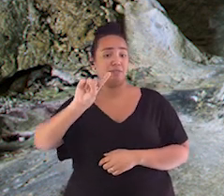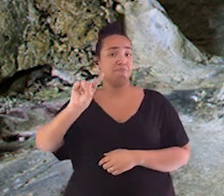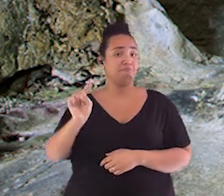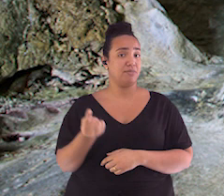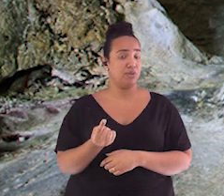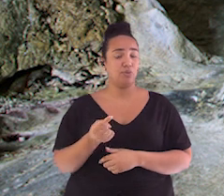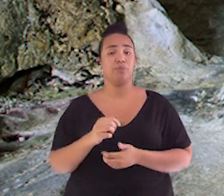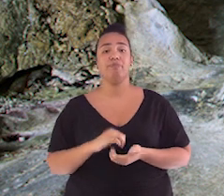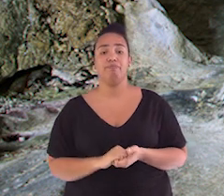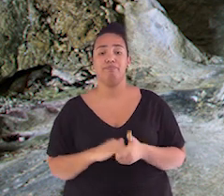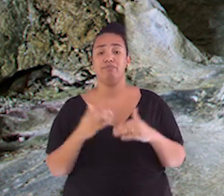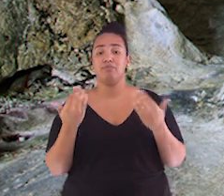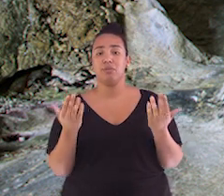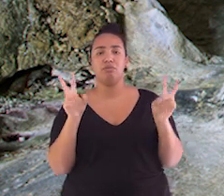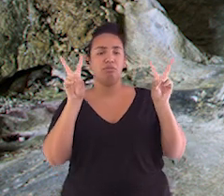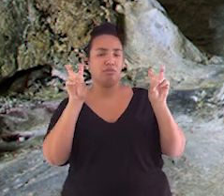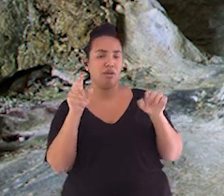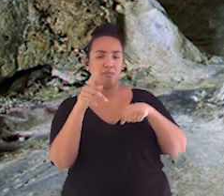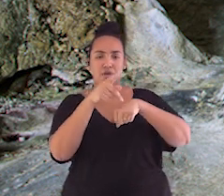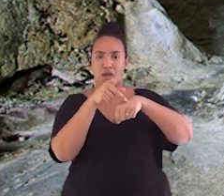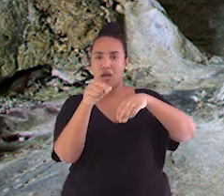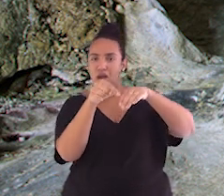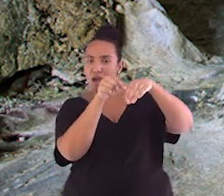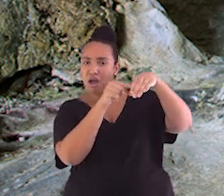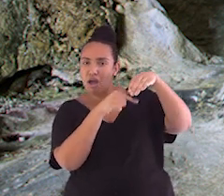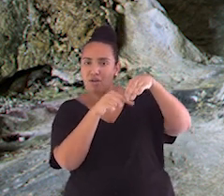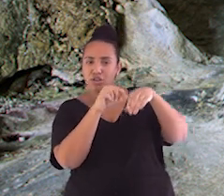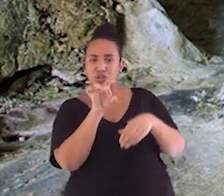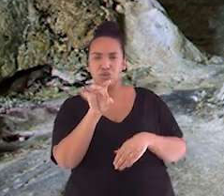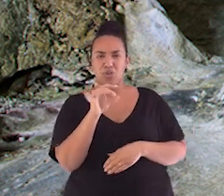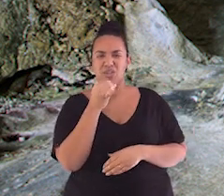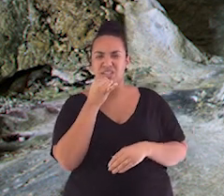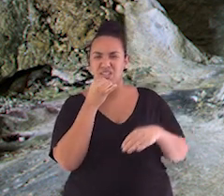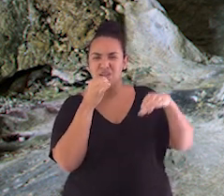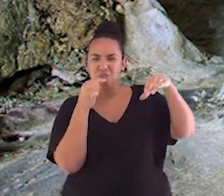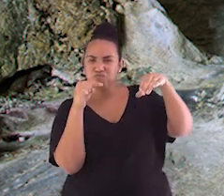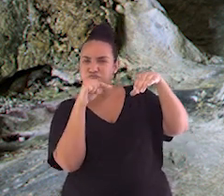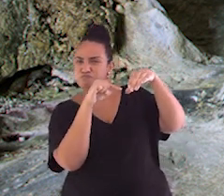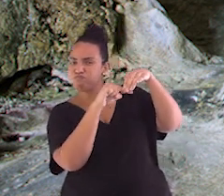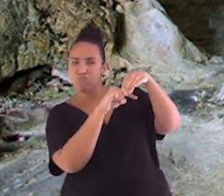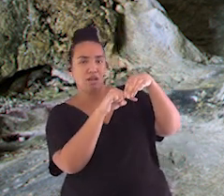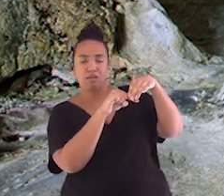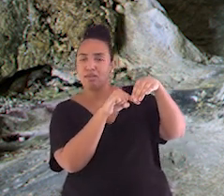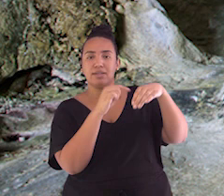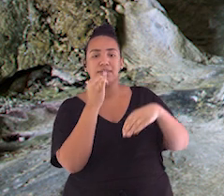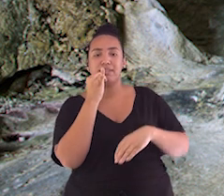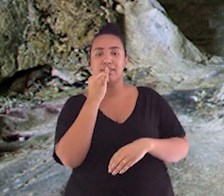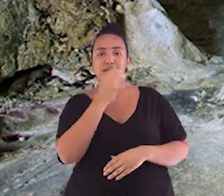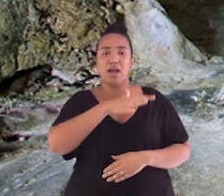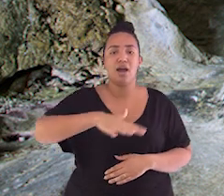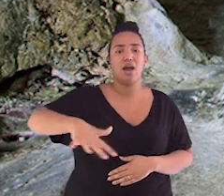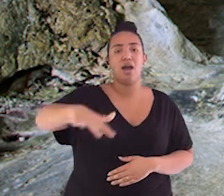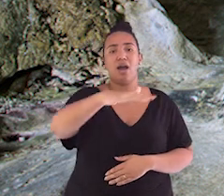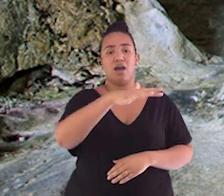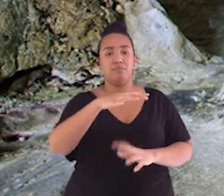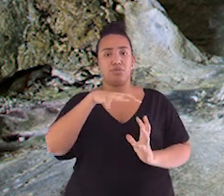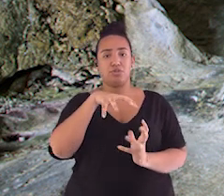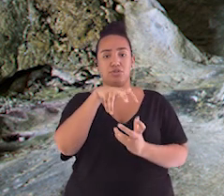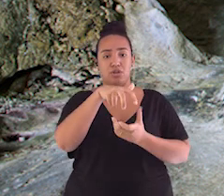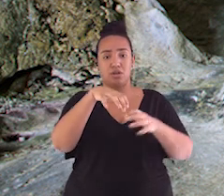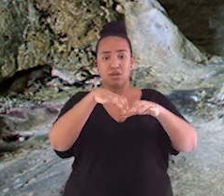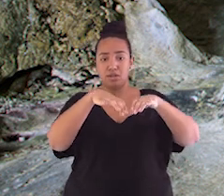quando falamos de caverna, não estamos falando apenas de um buraco, mas de um ambiente, de um ecossistema muito